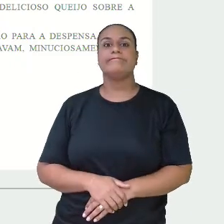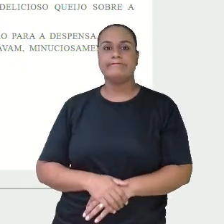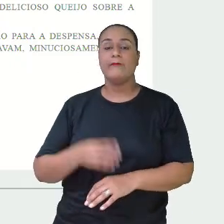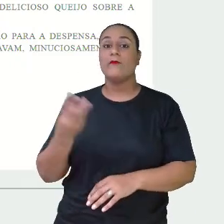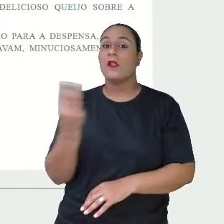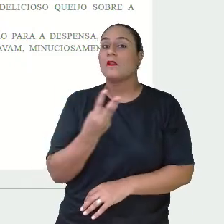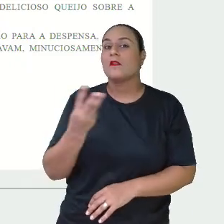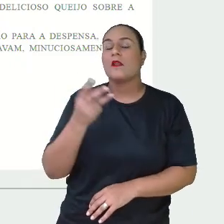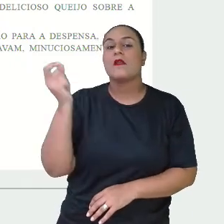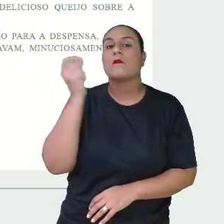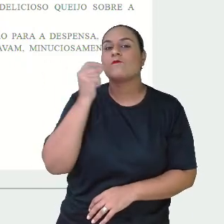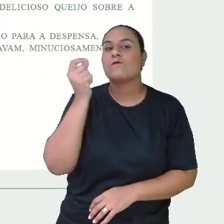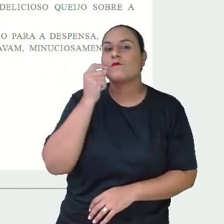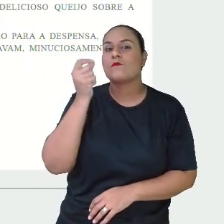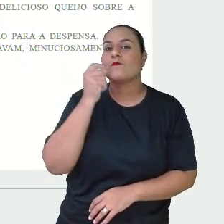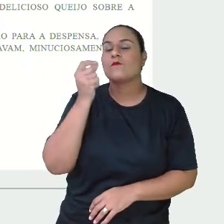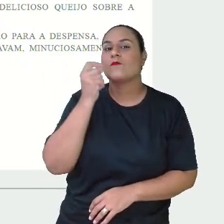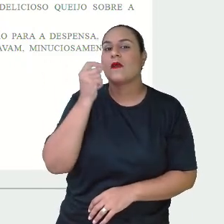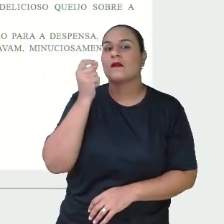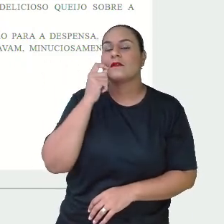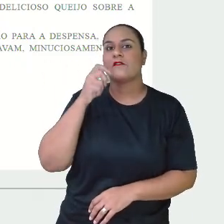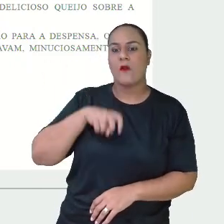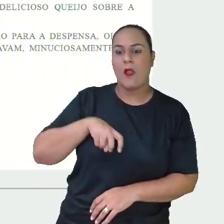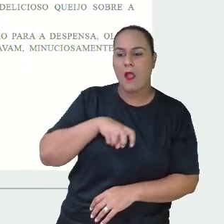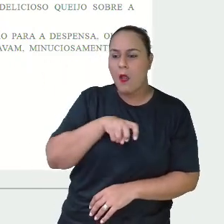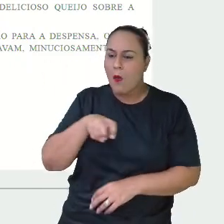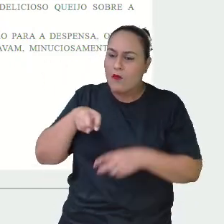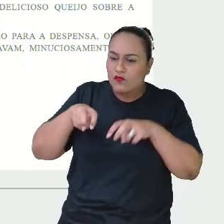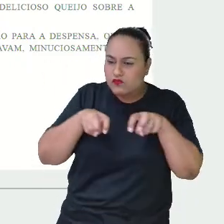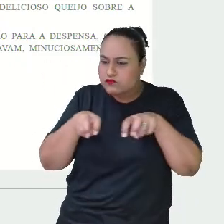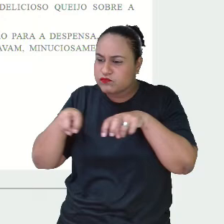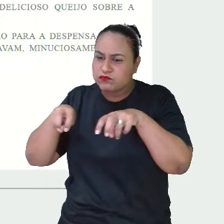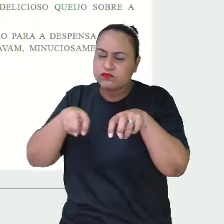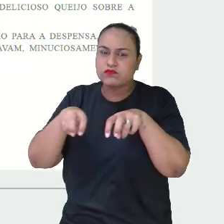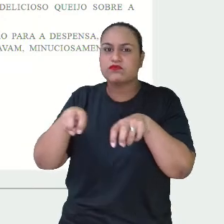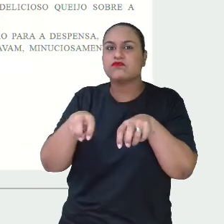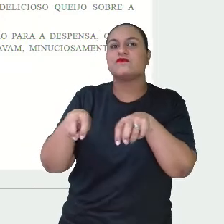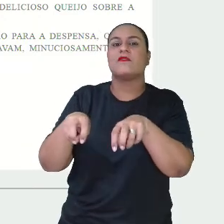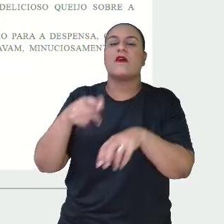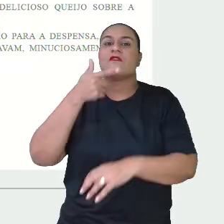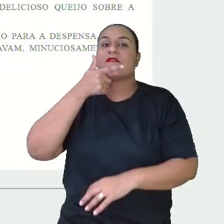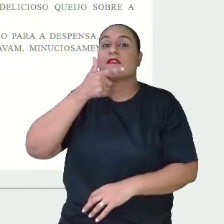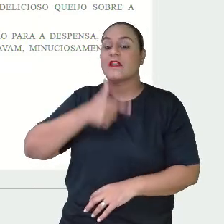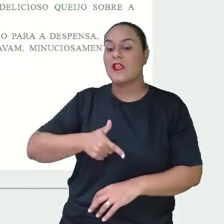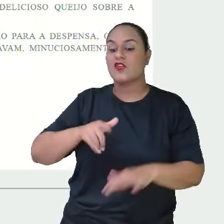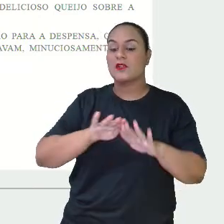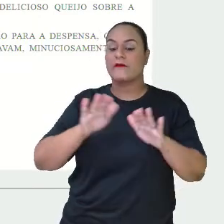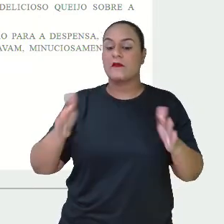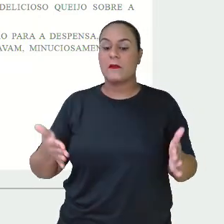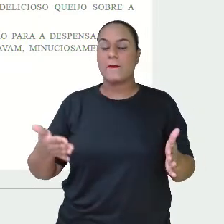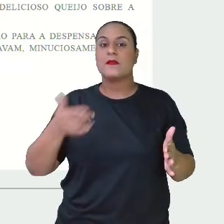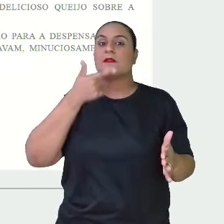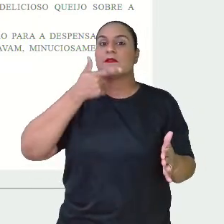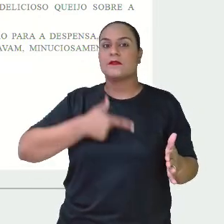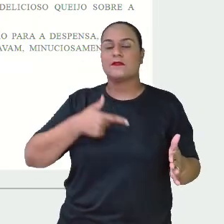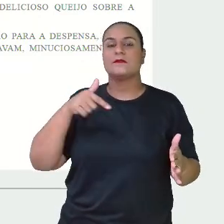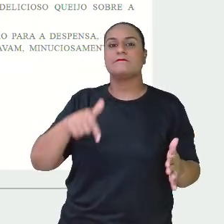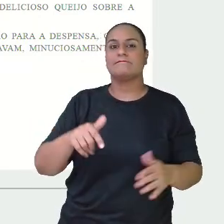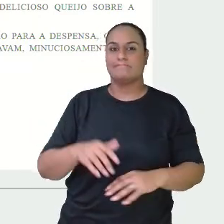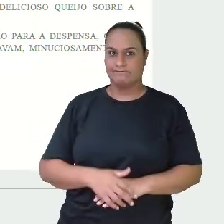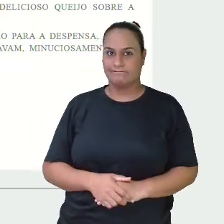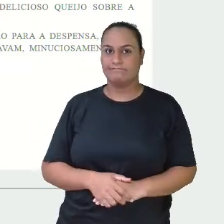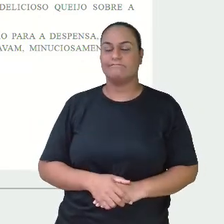ratinhos arriscaram-se a chegar até um delicioso queijo sobre a mesa da cozinha. Do armário para a